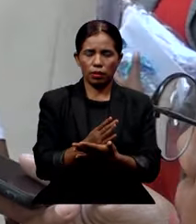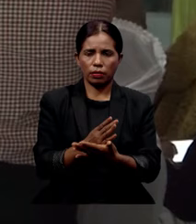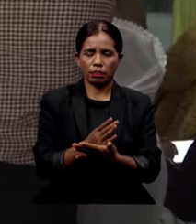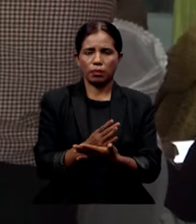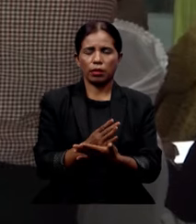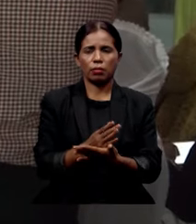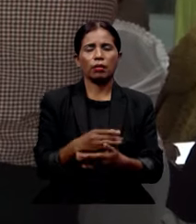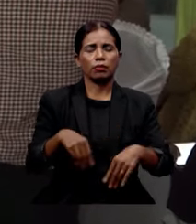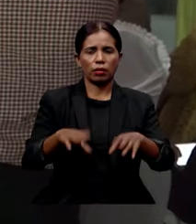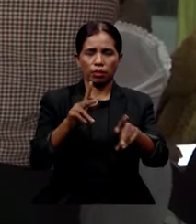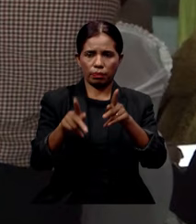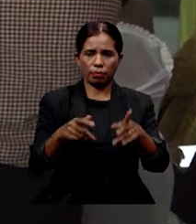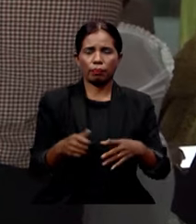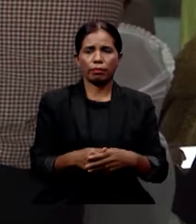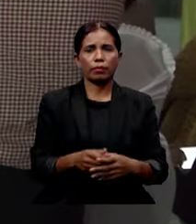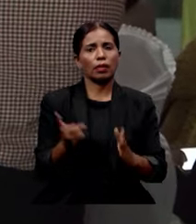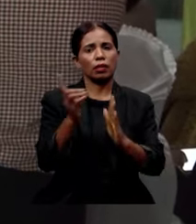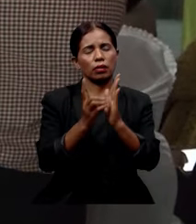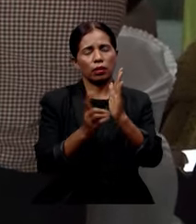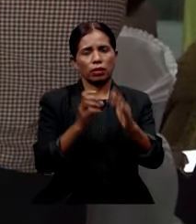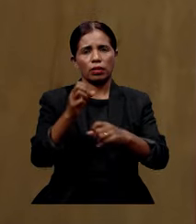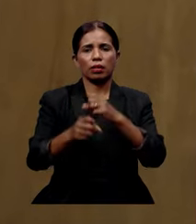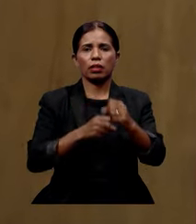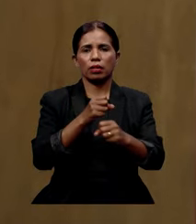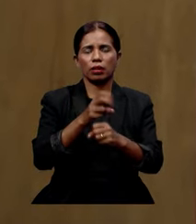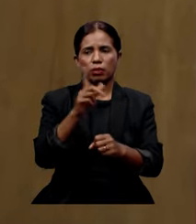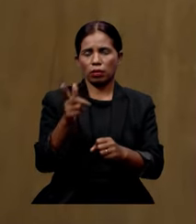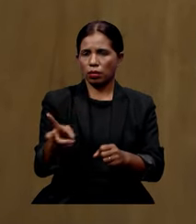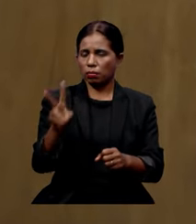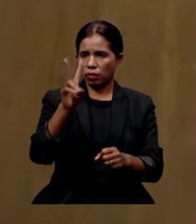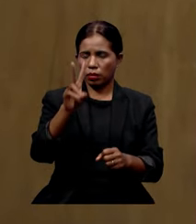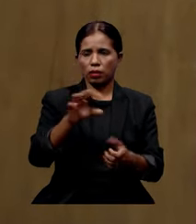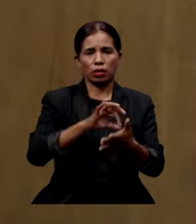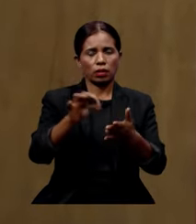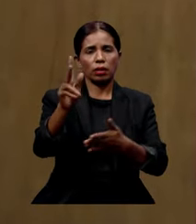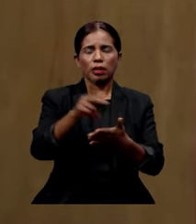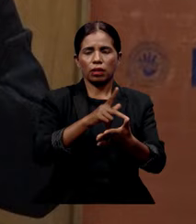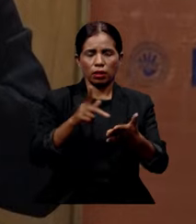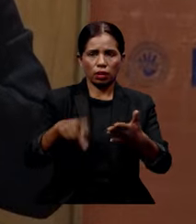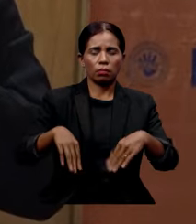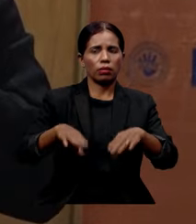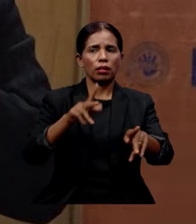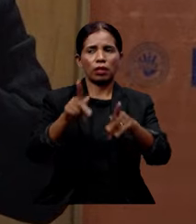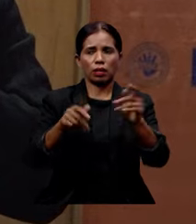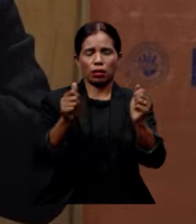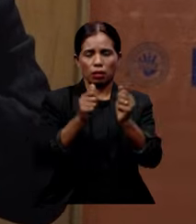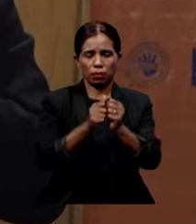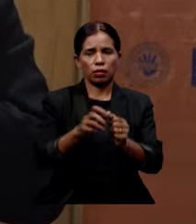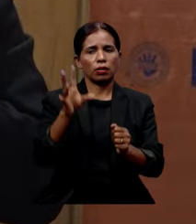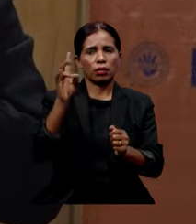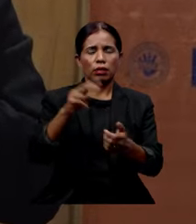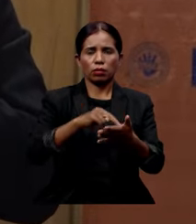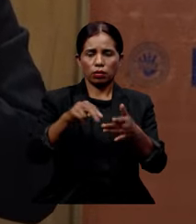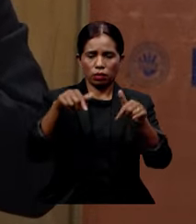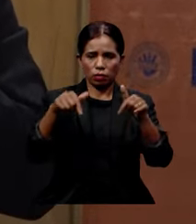humano Tuir dadu susi GSMP iha tina rihun rua rua nulu resin rua. Resista krimi trafik umano hamutu kitu husi numeru